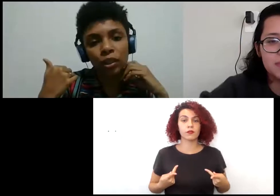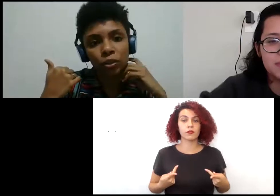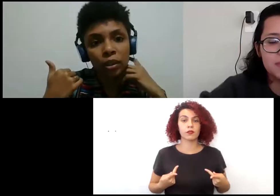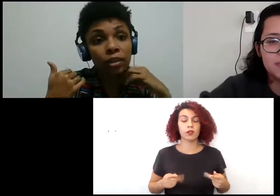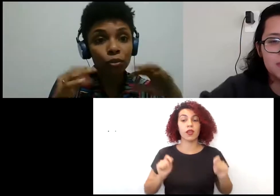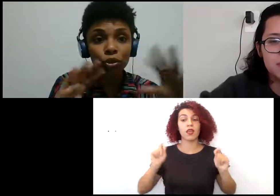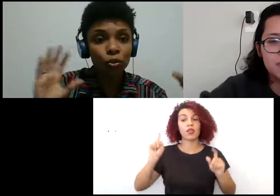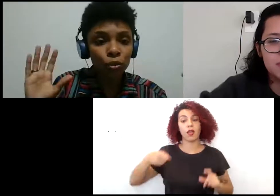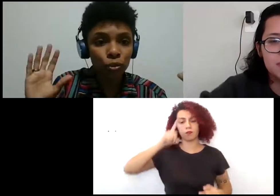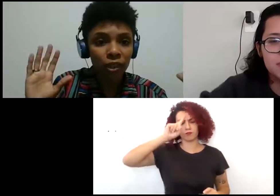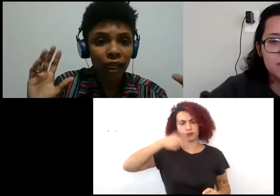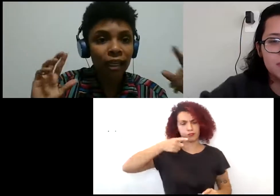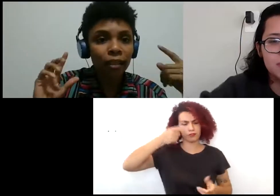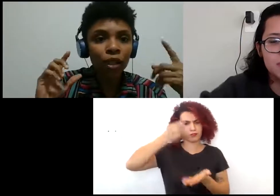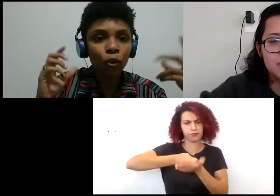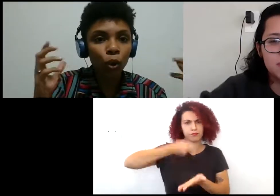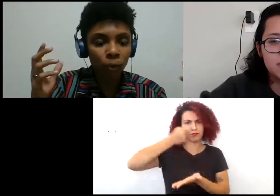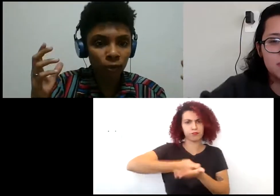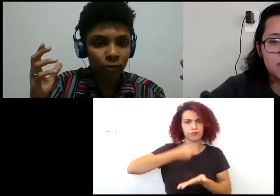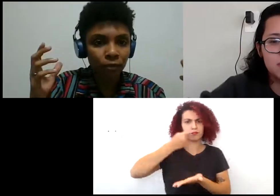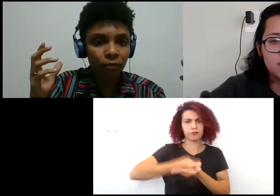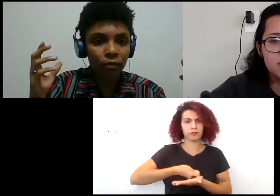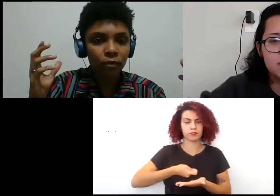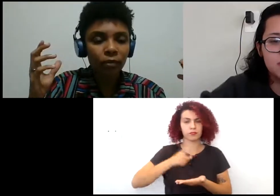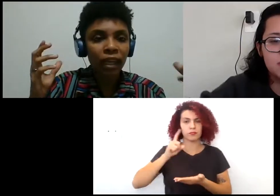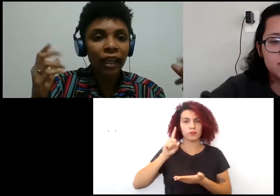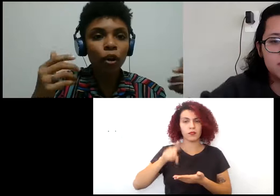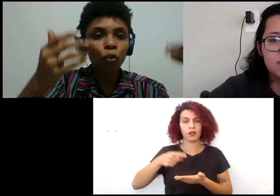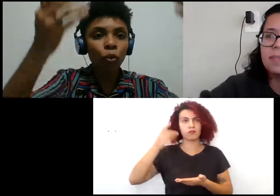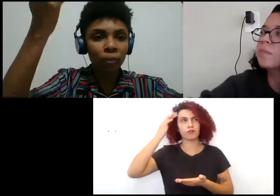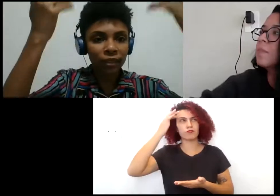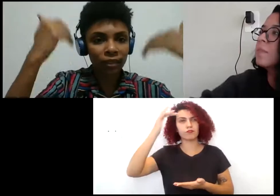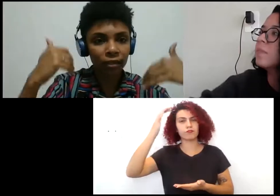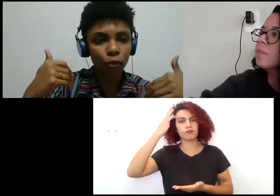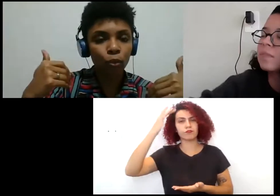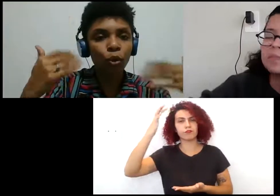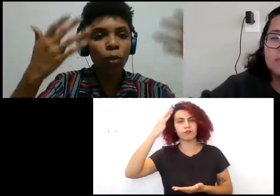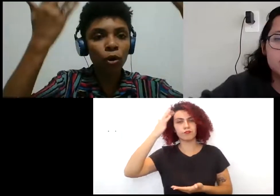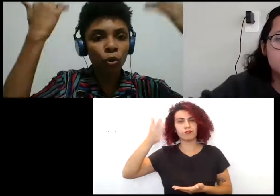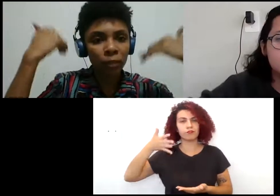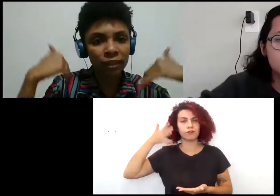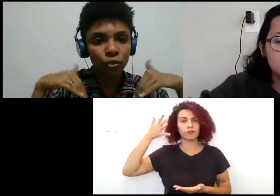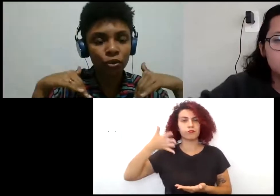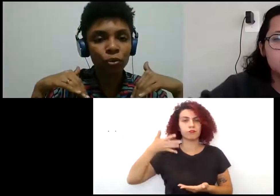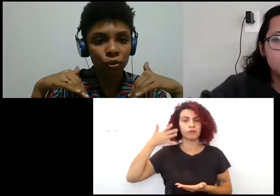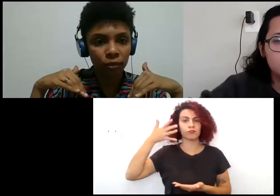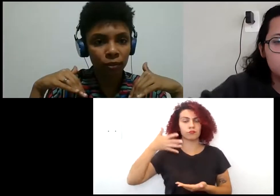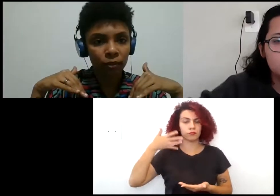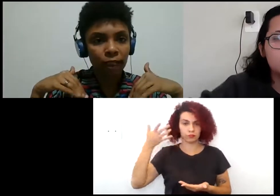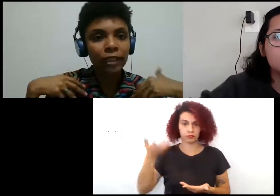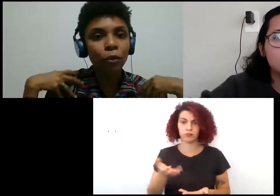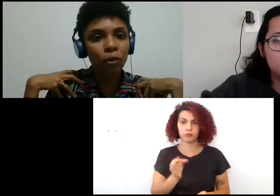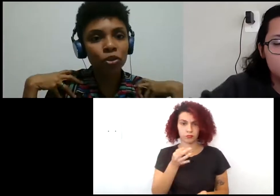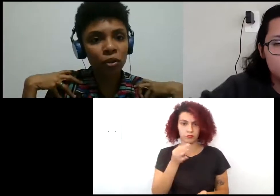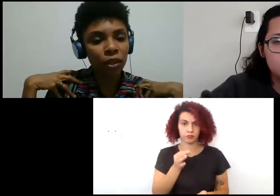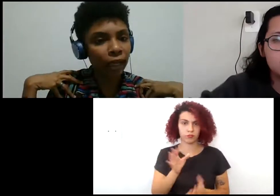dominante isso são discursos ele não tem corpo e ele é ocupa-se o corpo ocupa-se do discurso